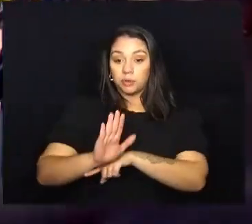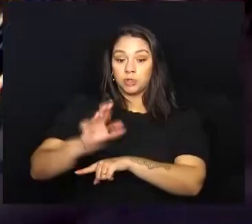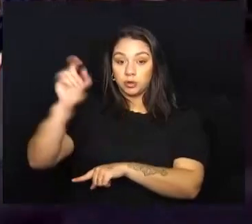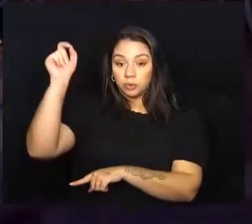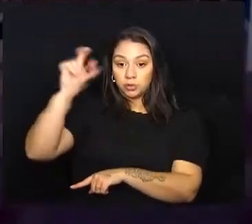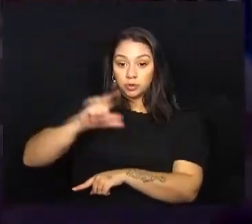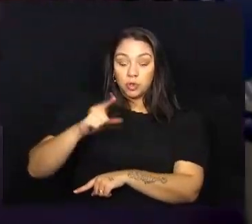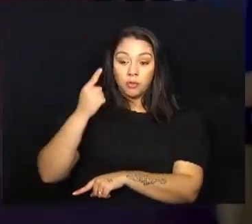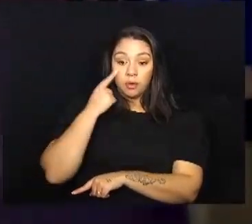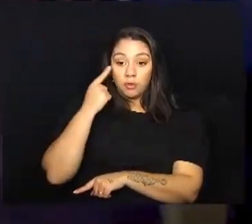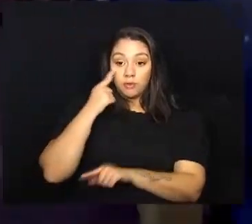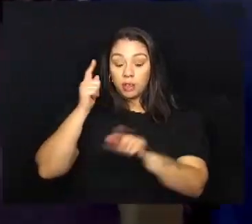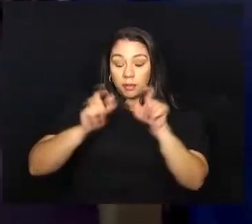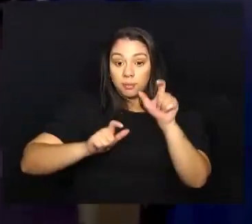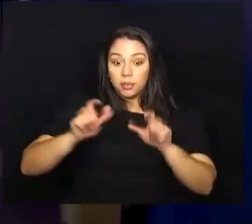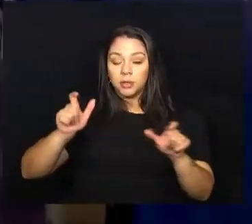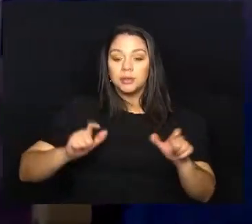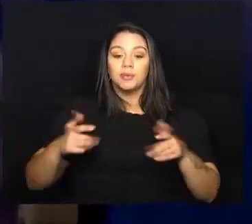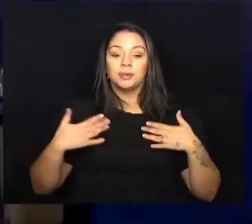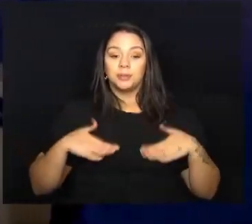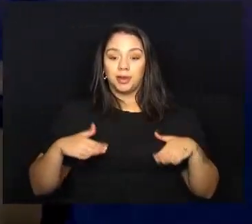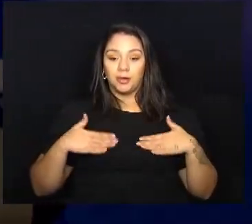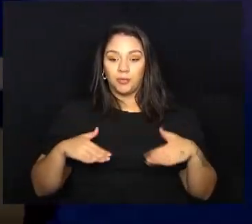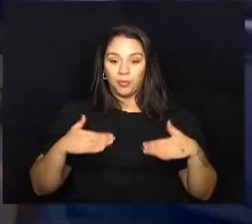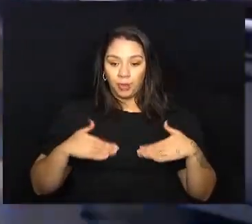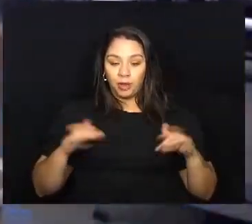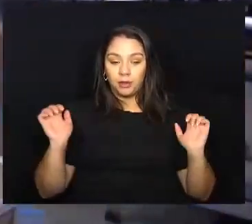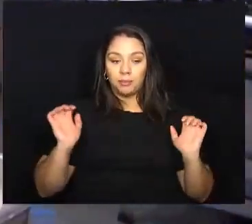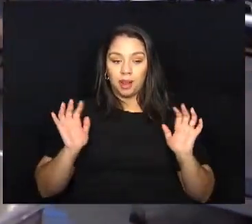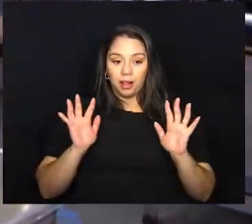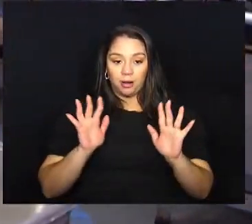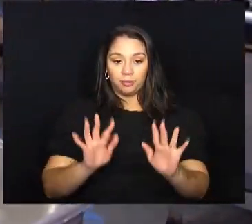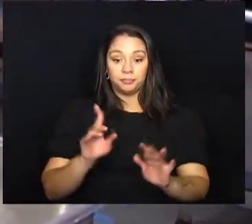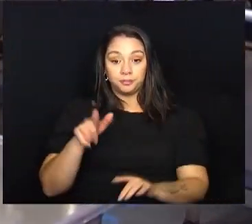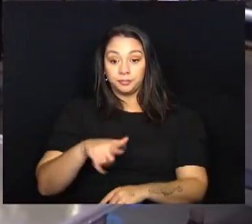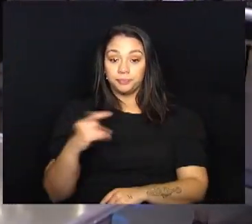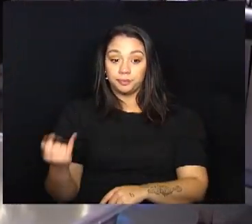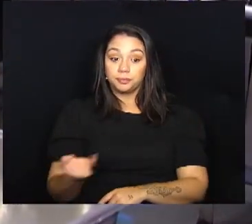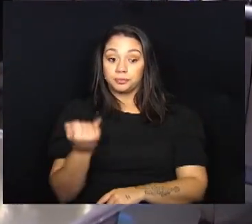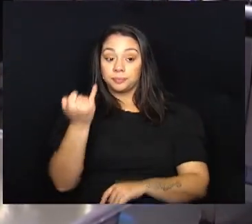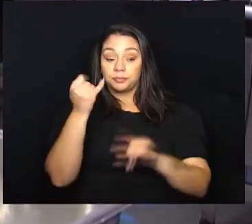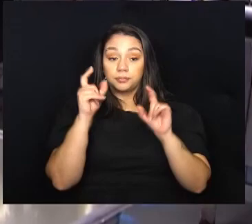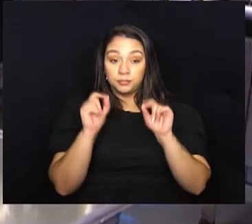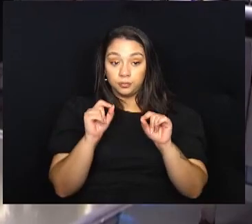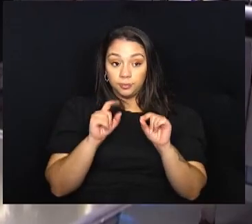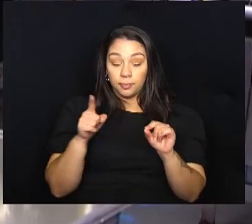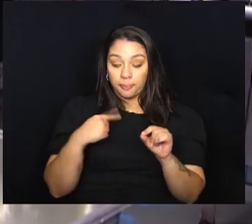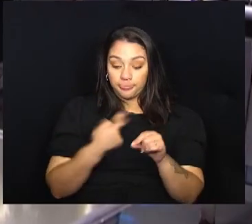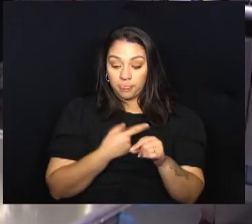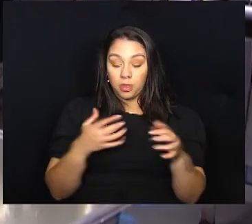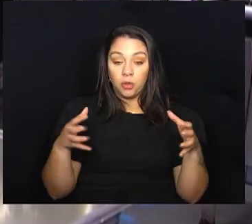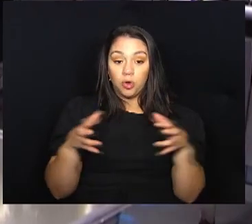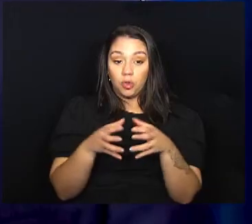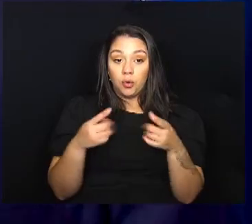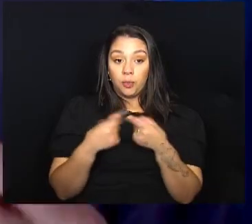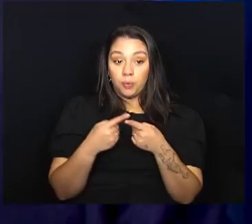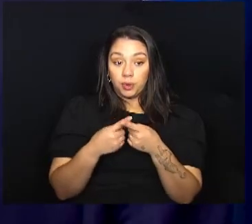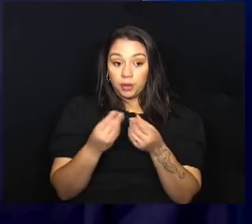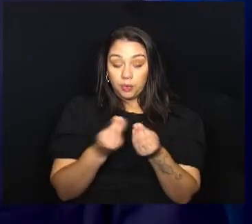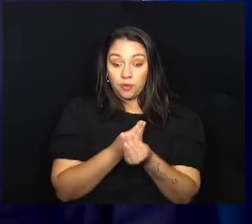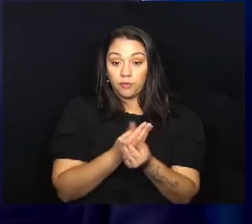todas as pessoas aí tranquilas. E é importante a gente estar em loco, porque quando nós formos